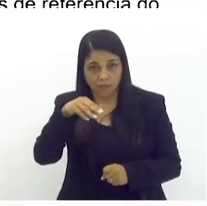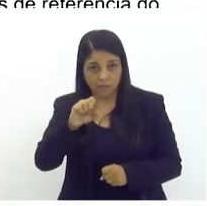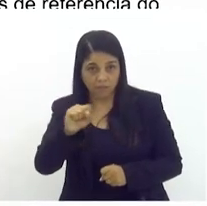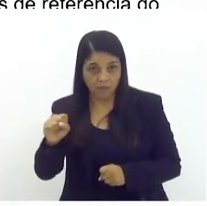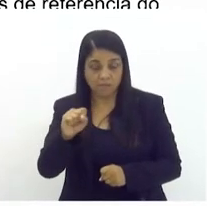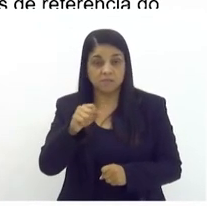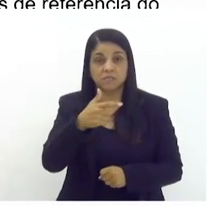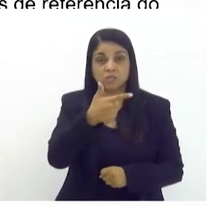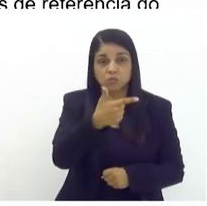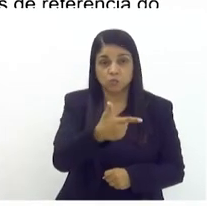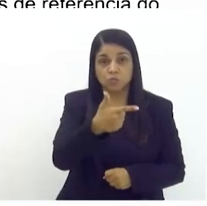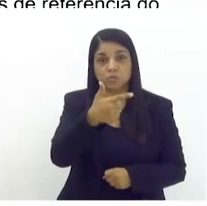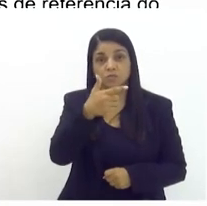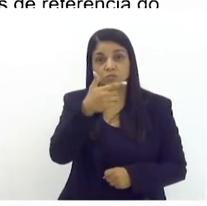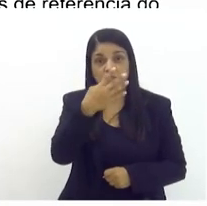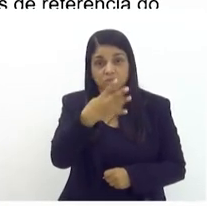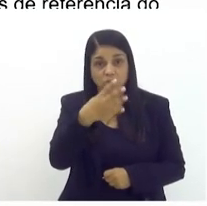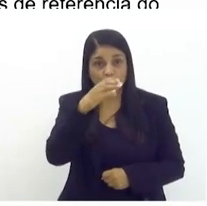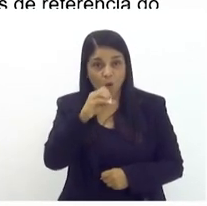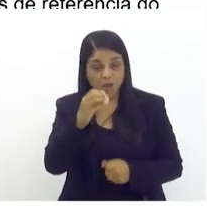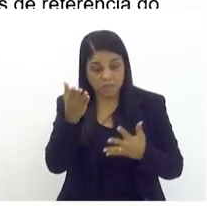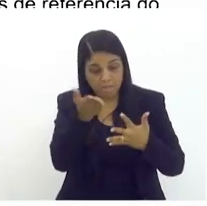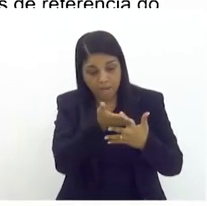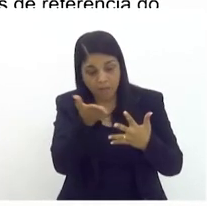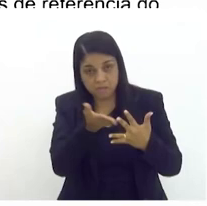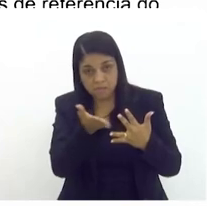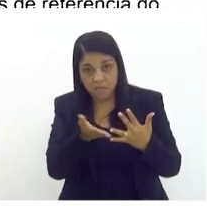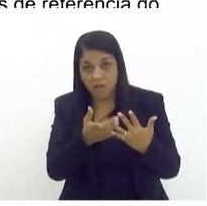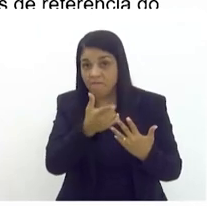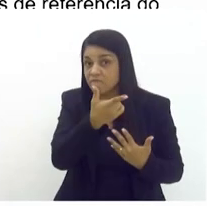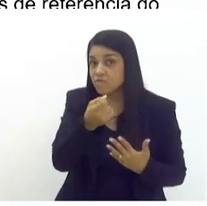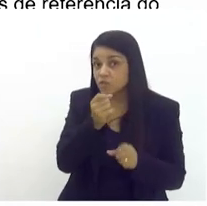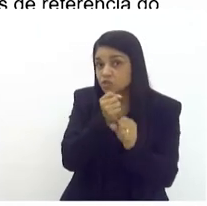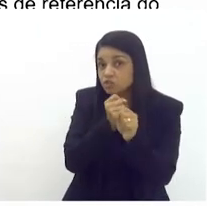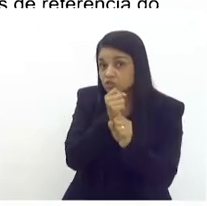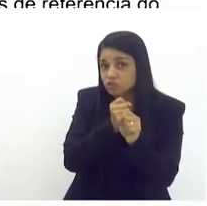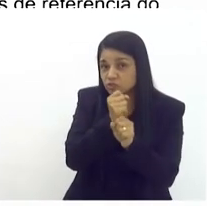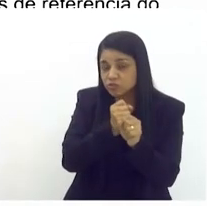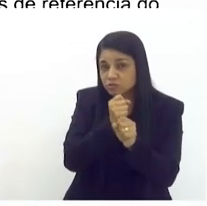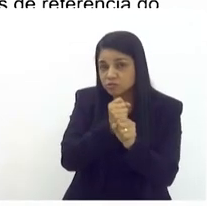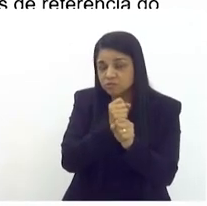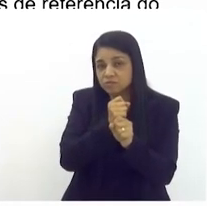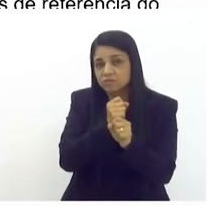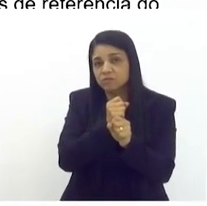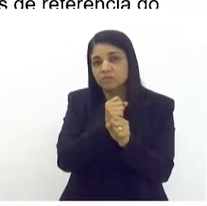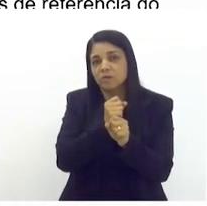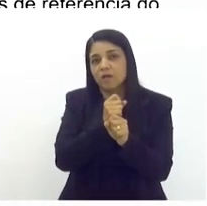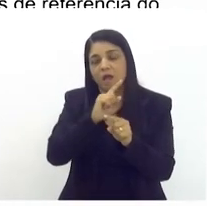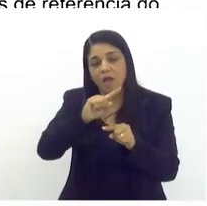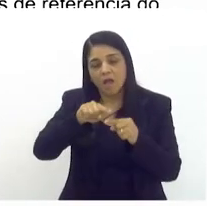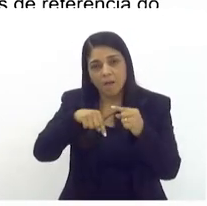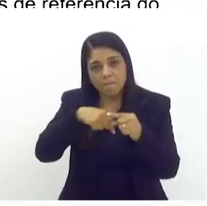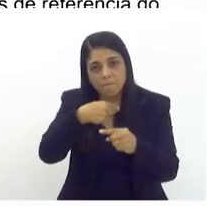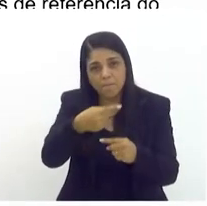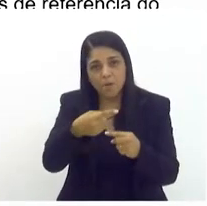240 parcelas 20 anos né após o homologação